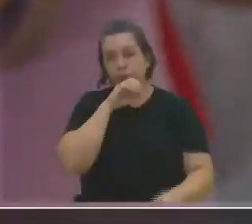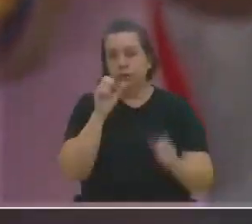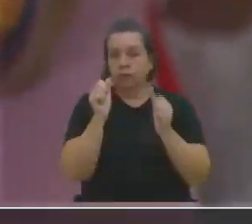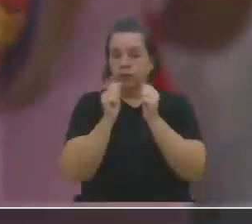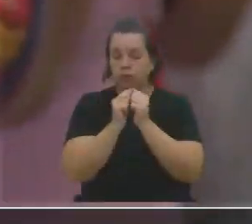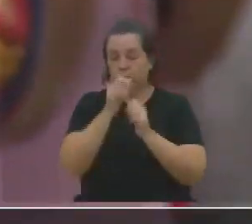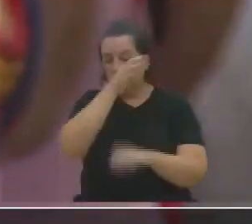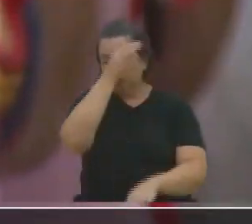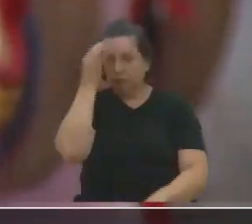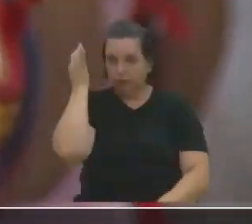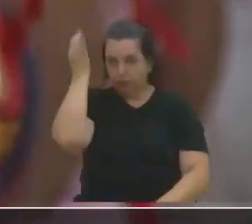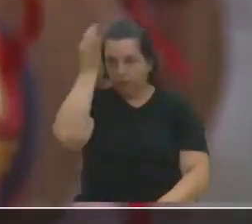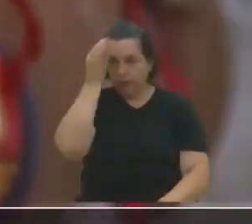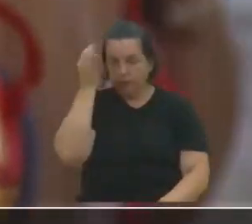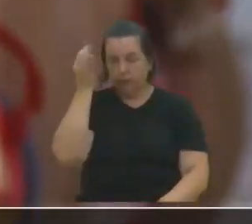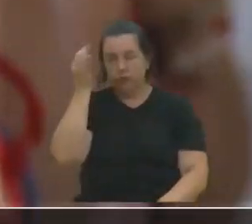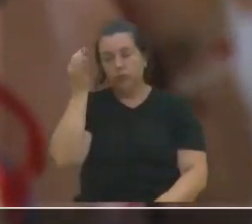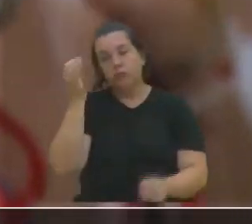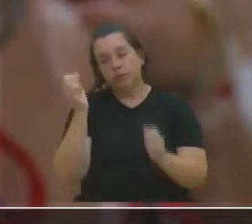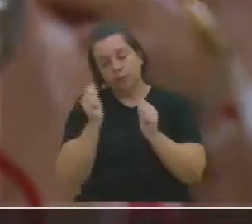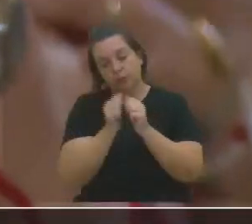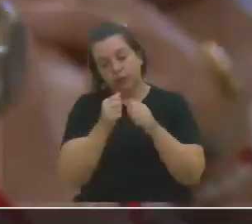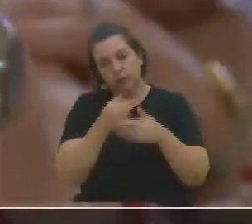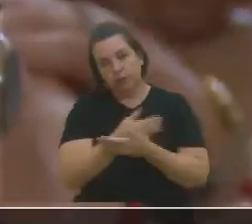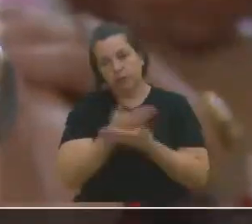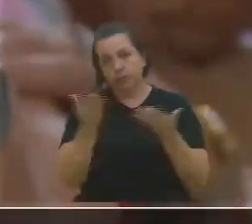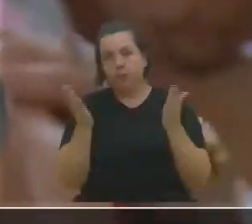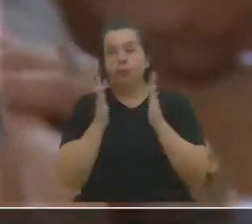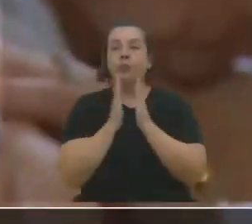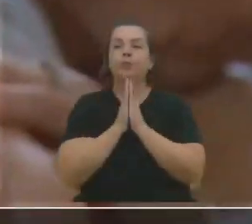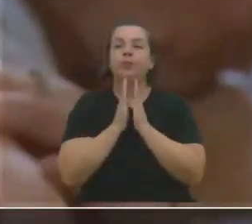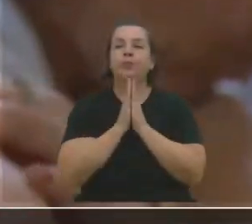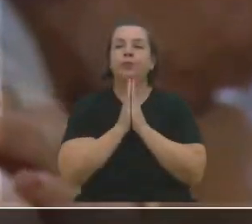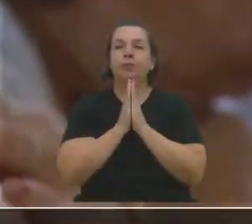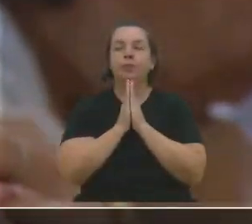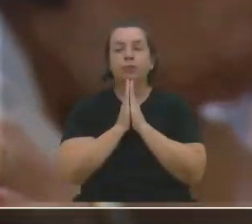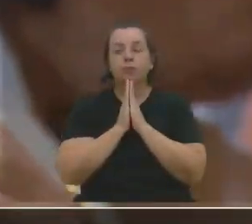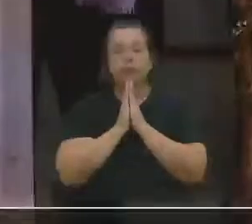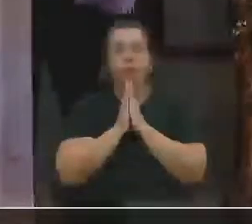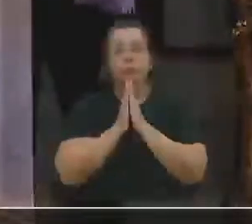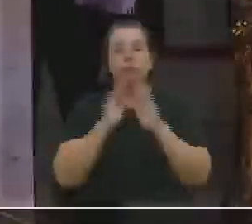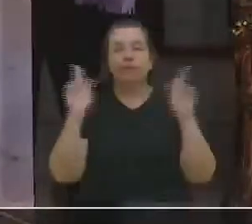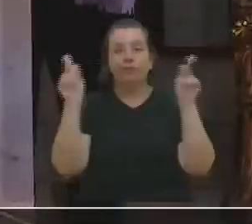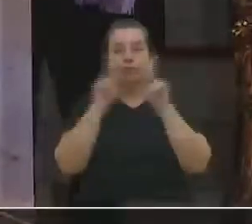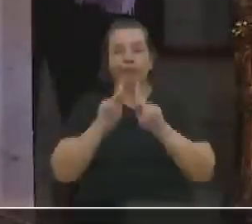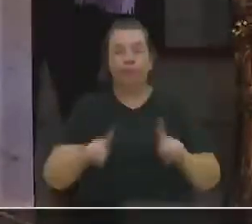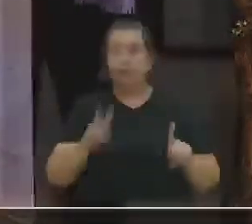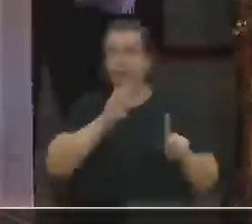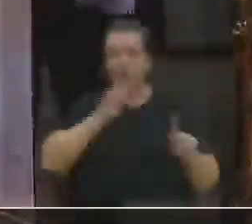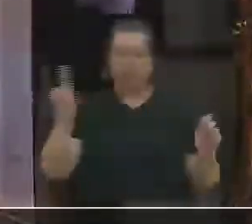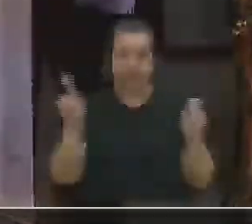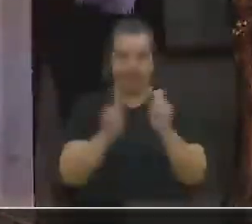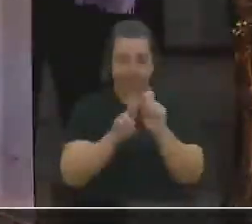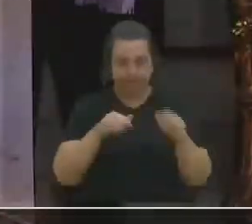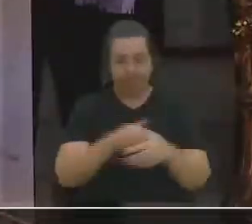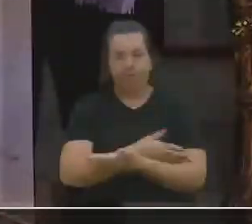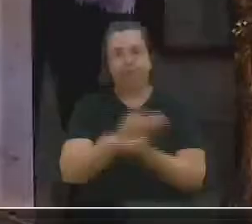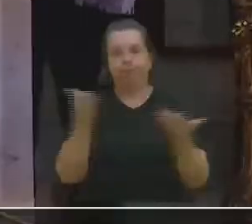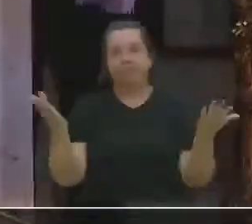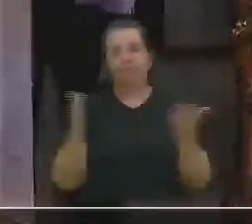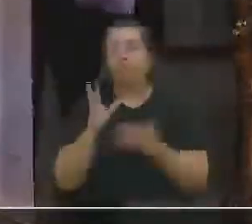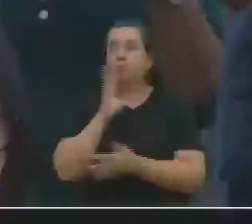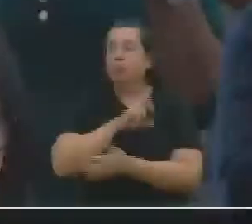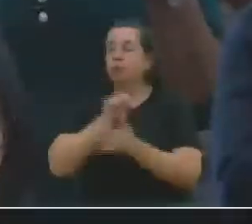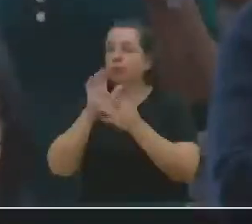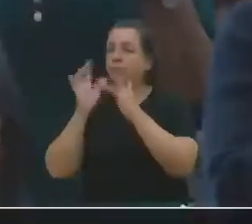que sois Deus com o Pai e o Espírito Santo. Amém. A paz do Senhor esteja sempre com